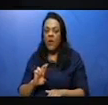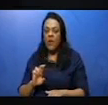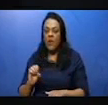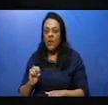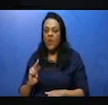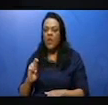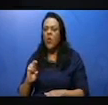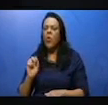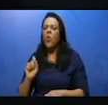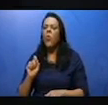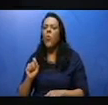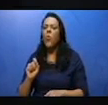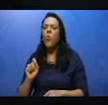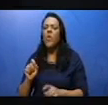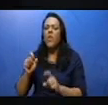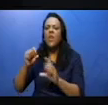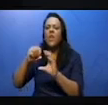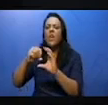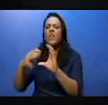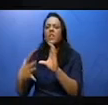Quais são as características?